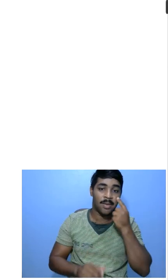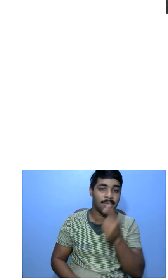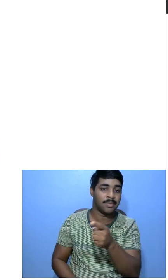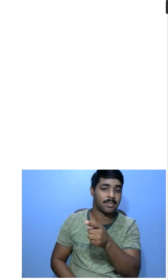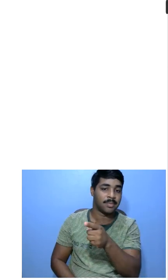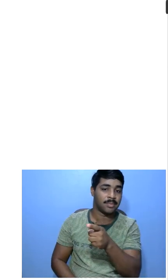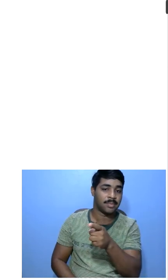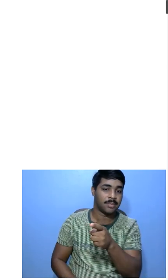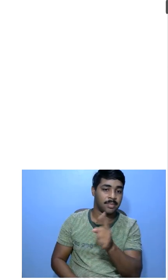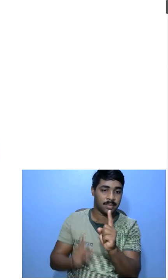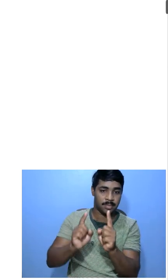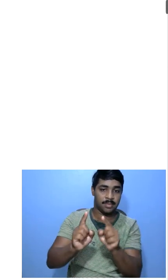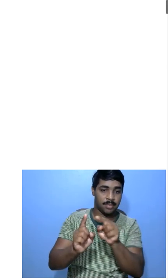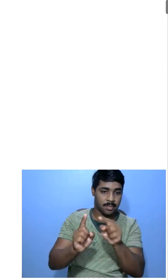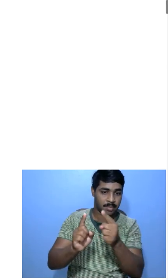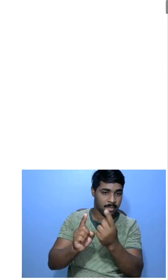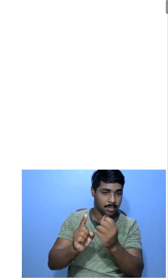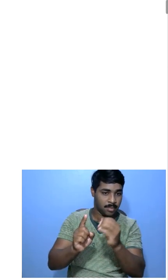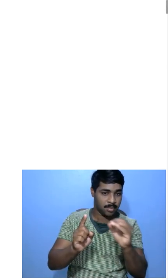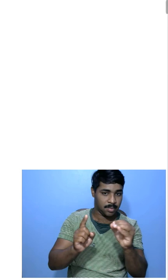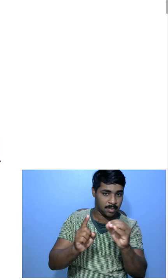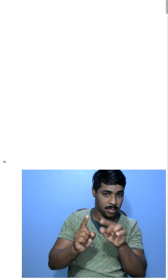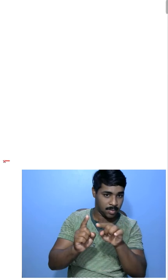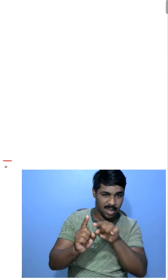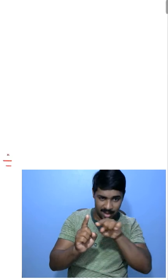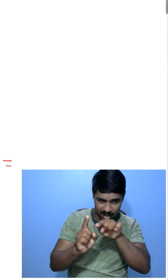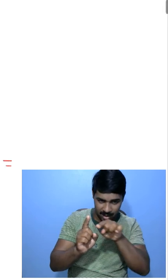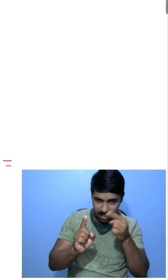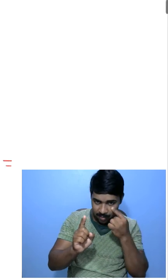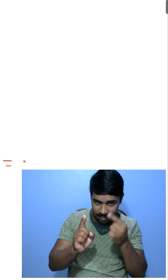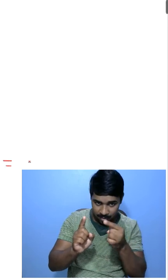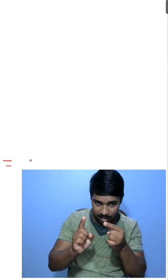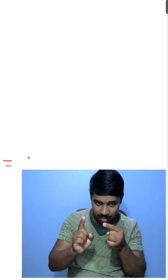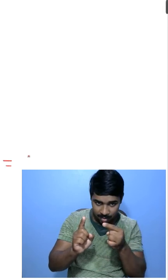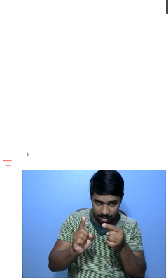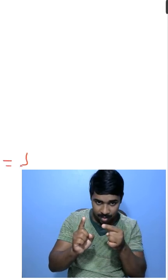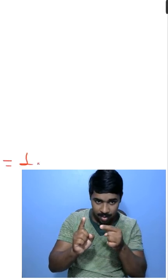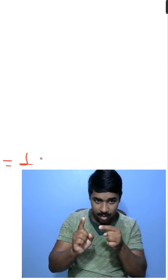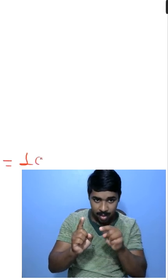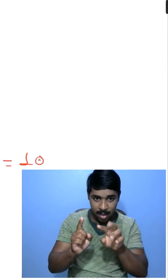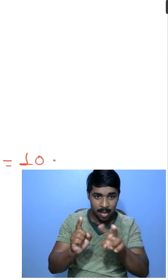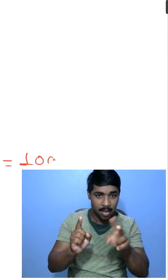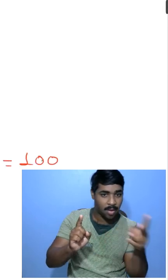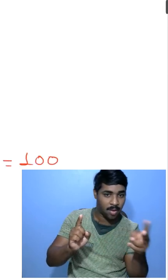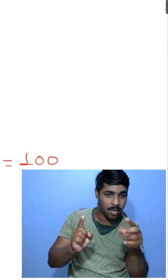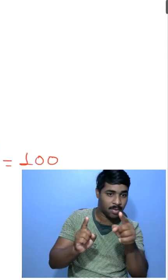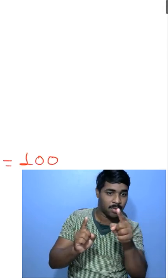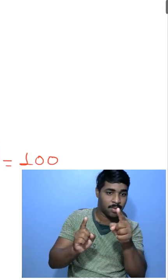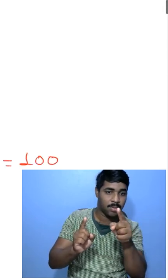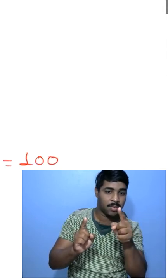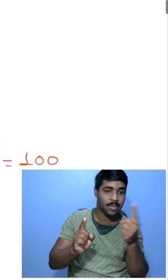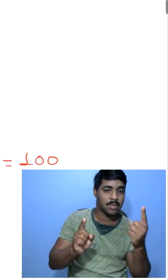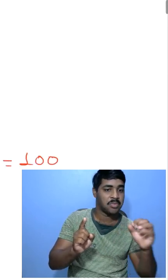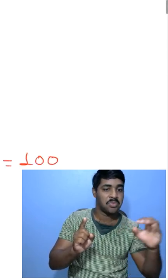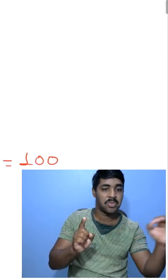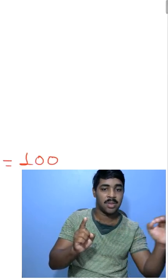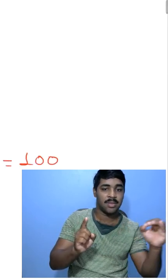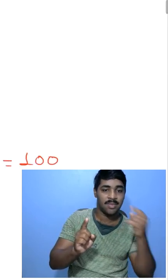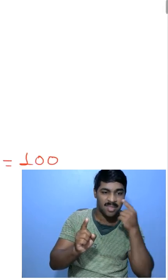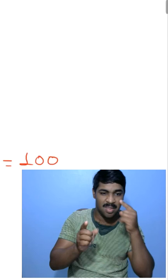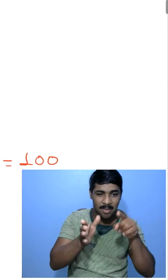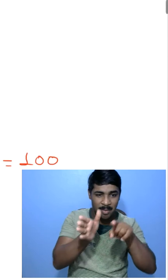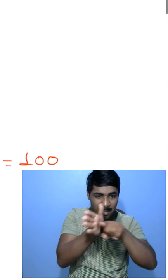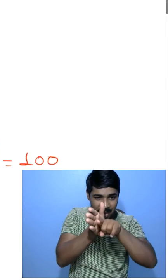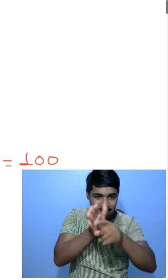Ora, 100 menos 100 está negativo, então se eu quiser tirar ele do módulo, basta colocar 100, excluo aqui o